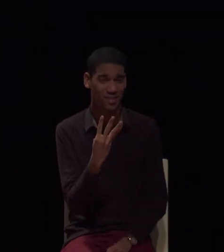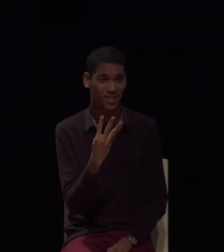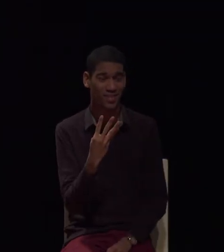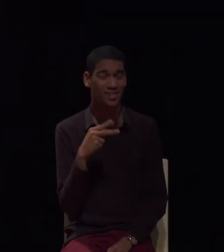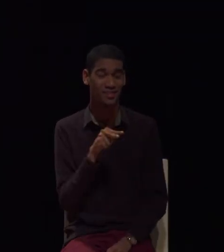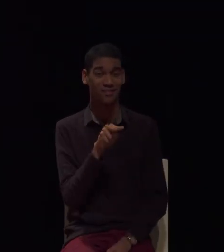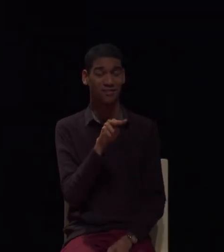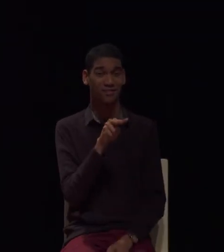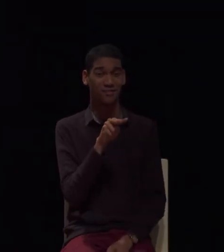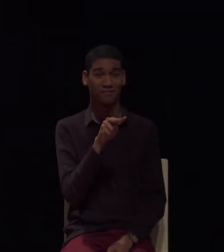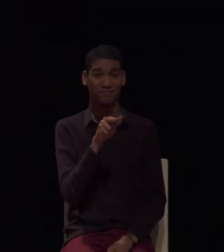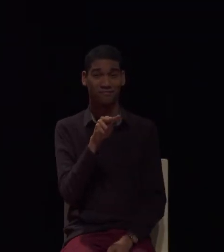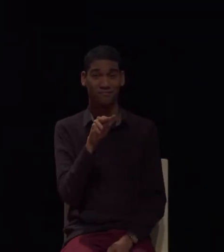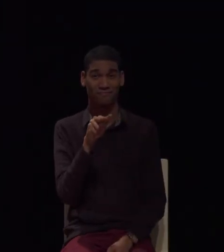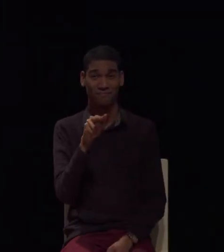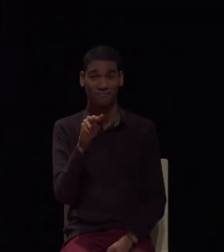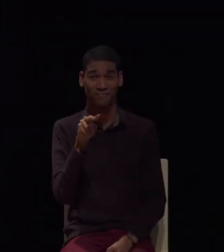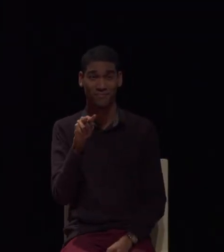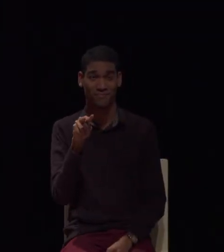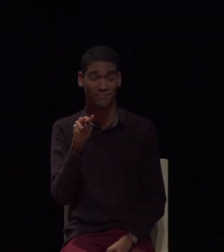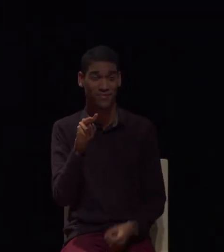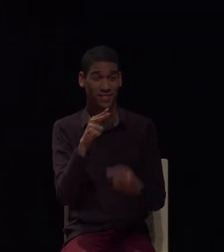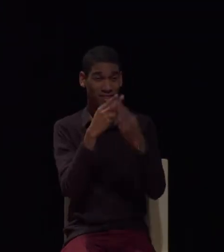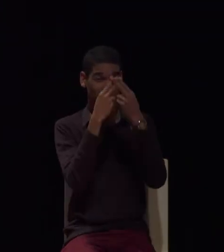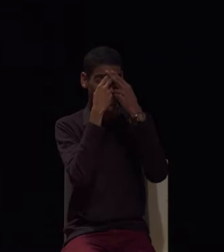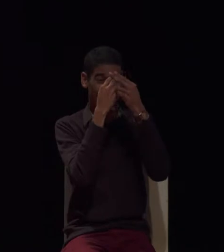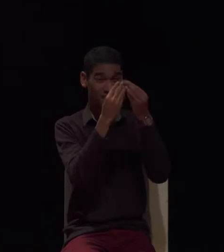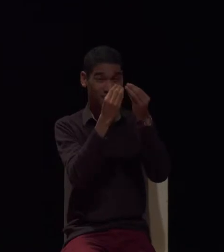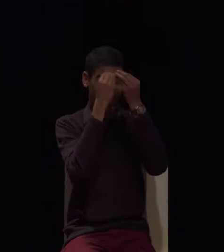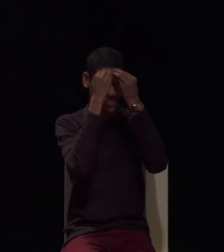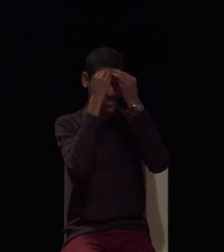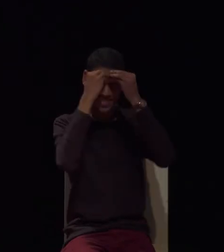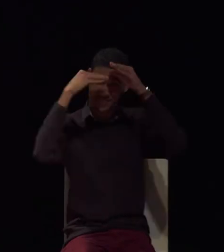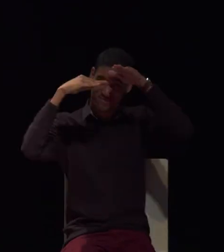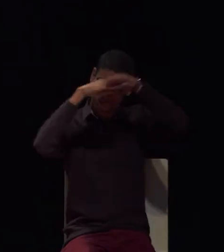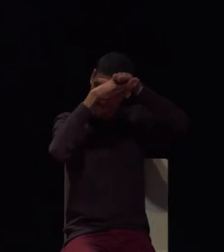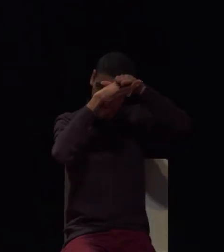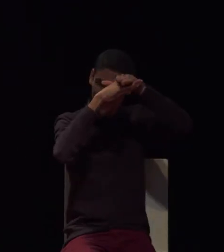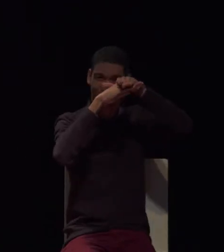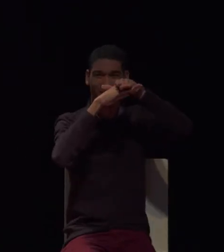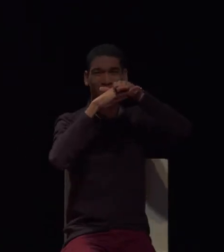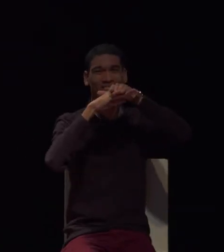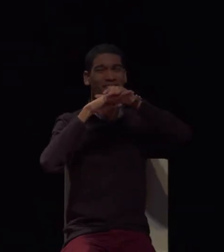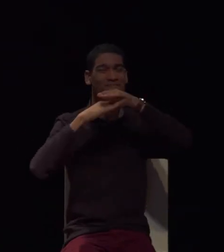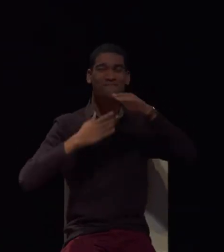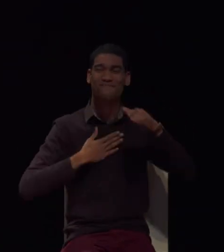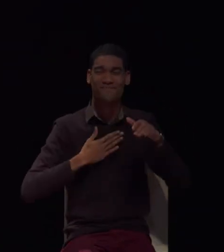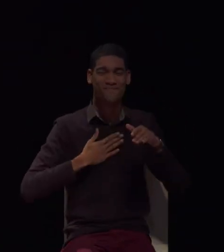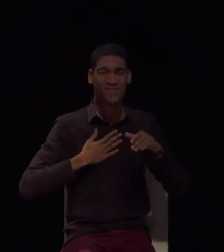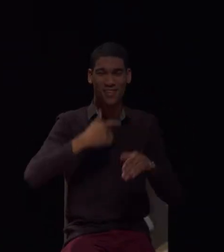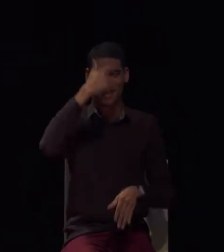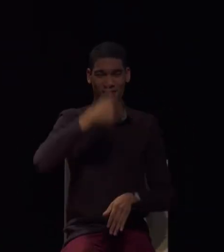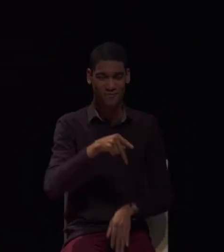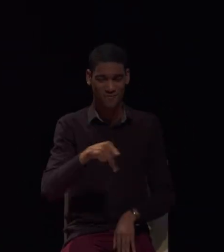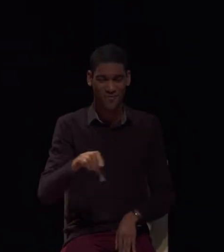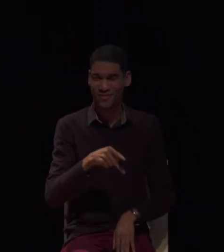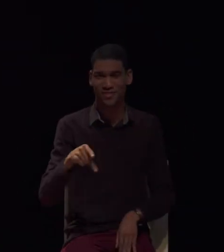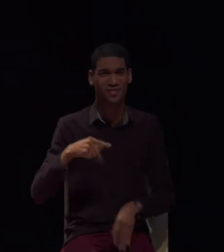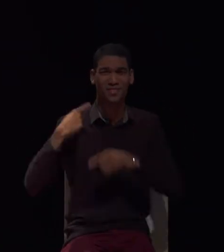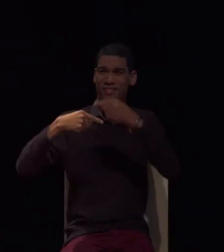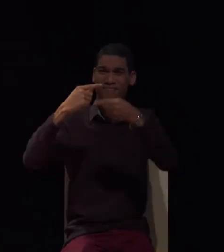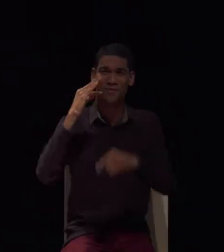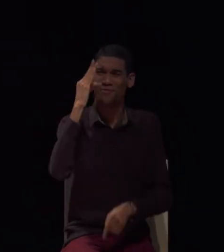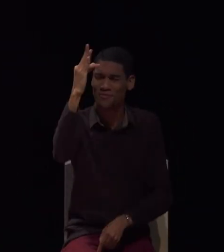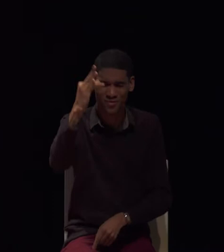aqui vai ficar na minha memória educadora familiar e ancestral s estão lindos